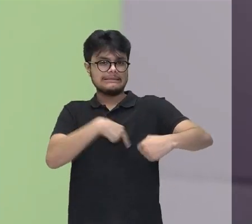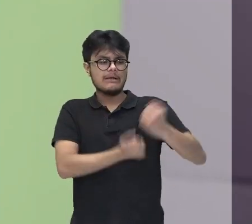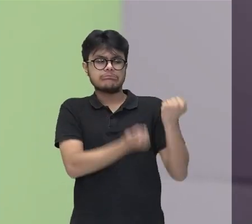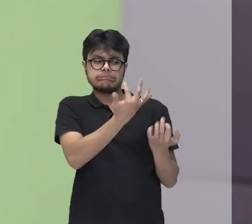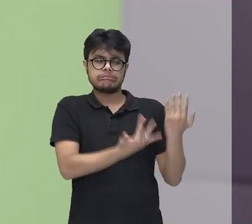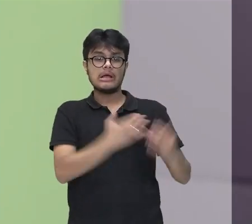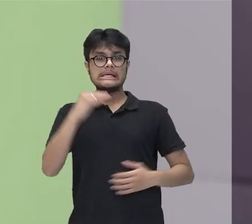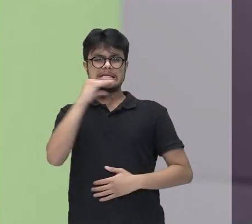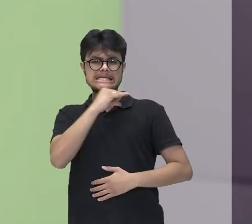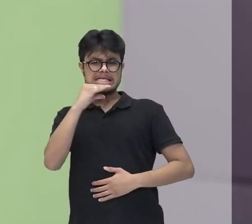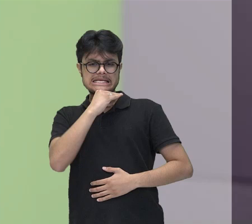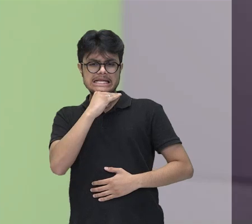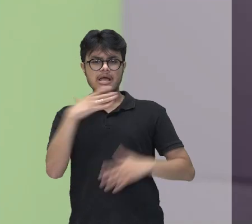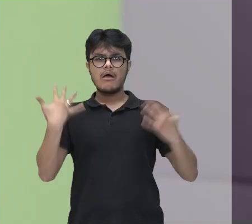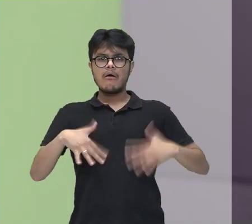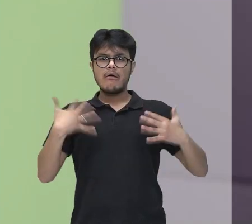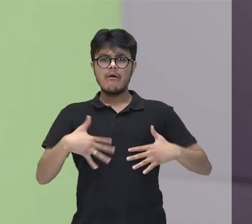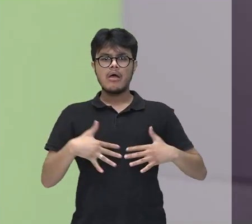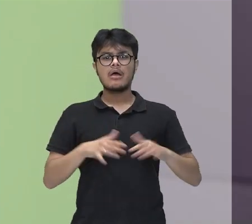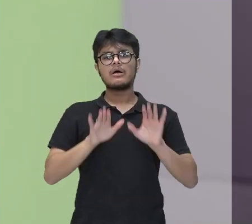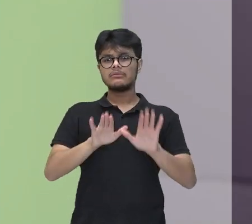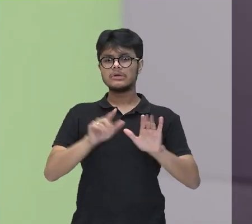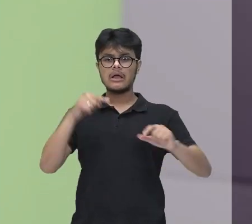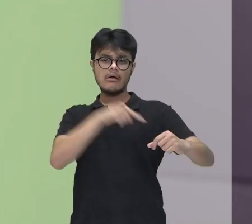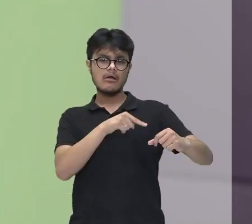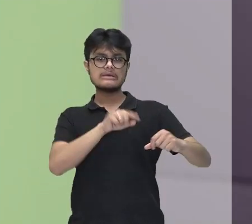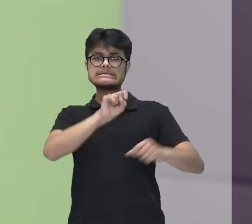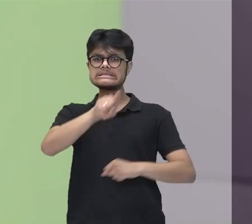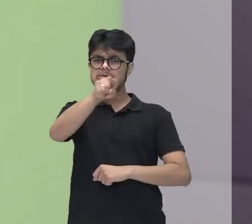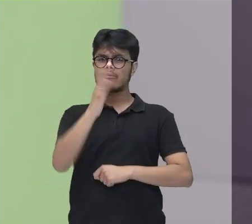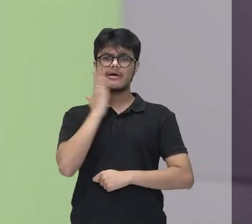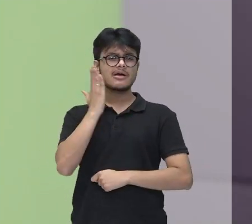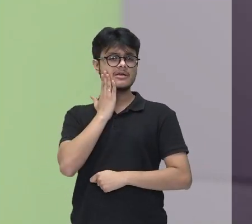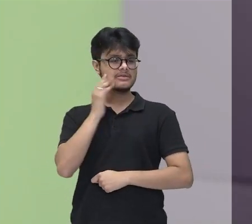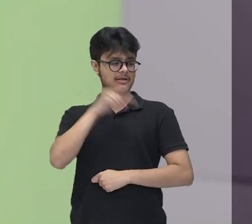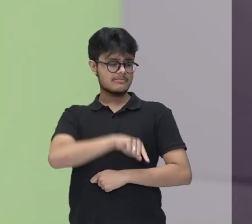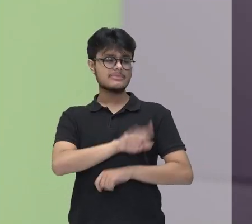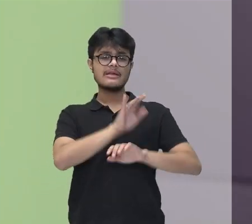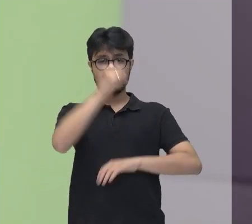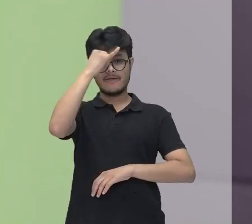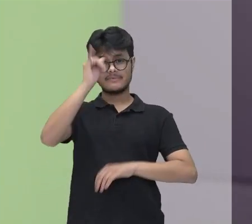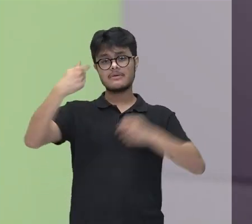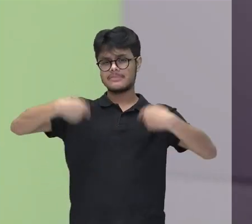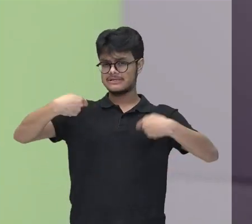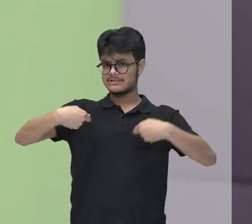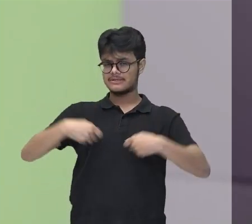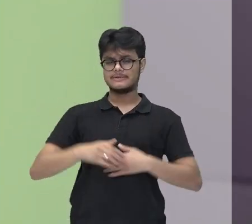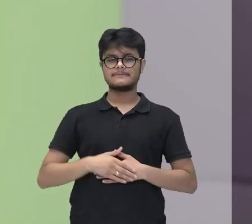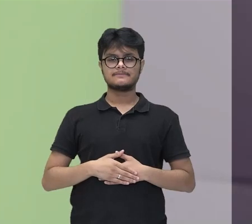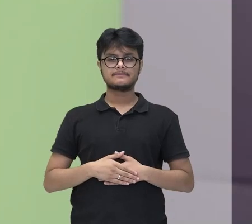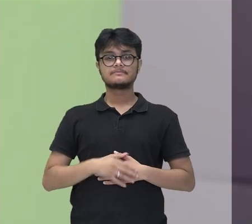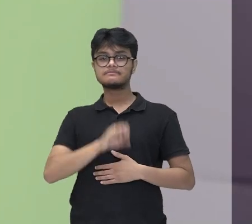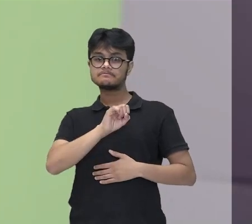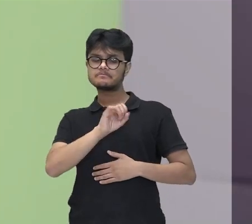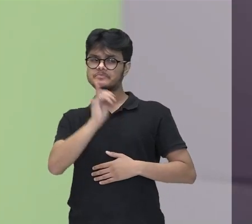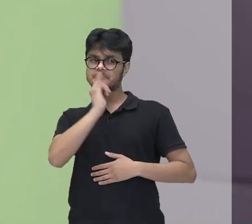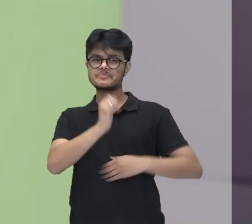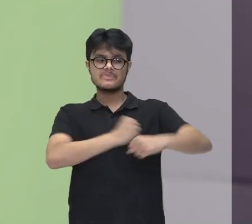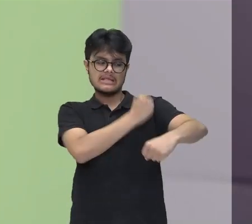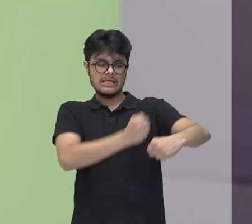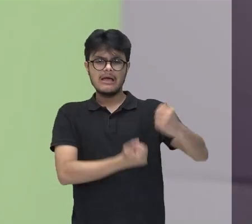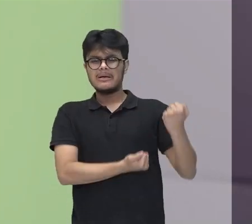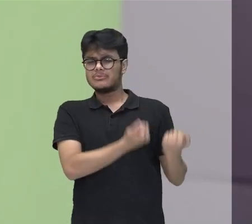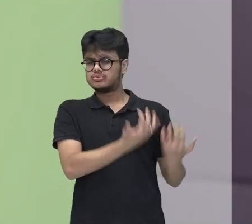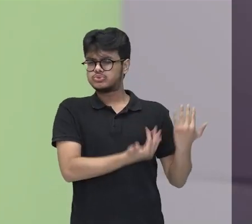Vou continuar o exemplo usando o exemplo de uma panela. Se nós não soubermos ali que aquela panela está